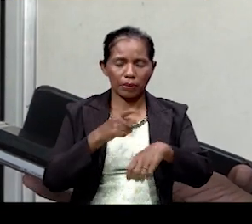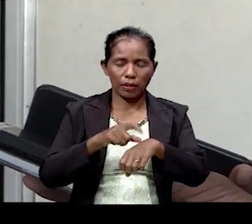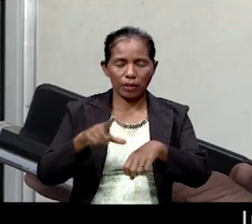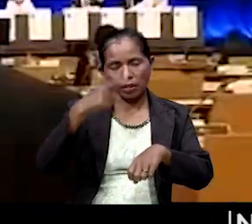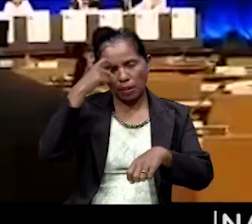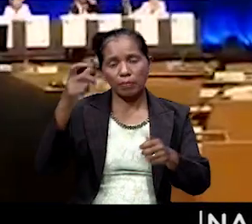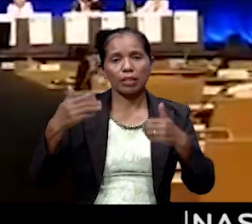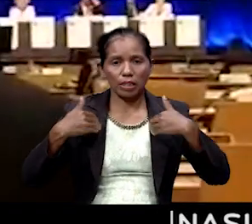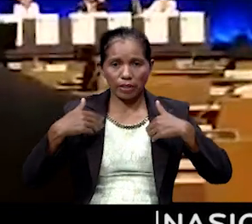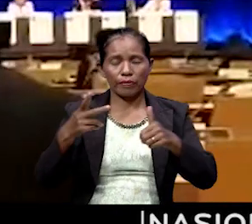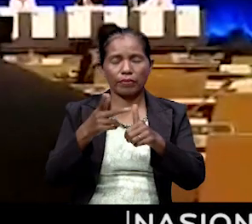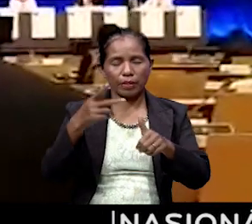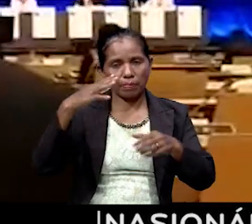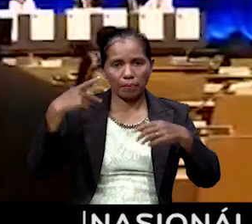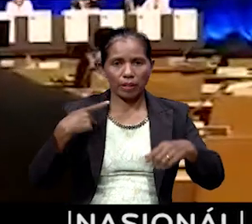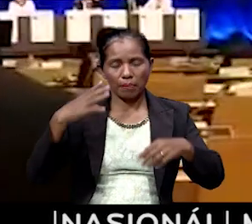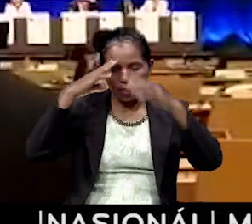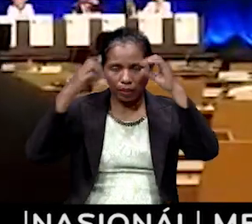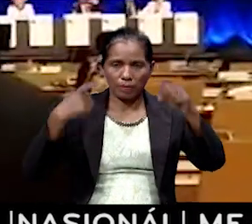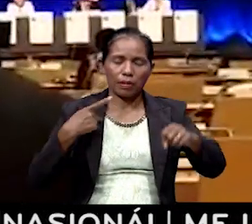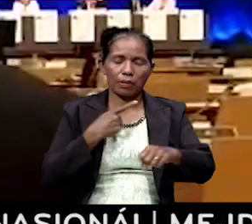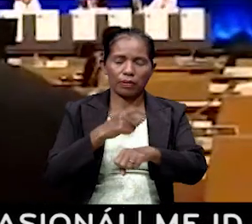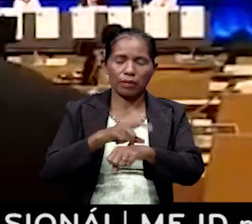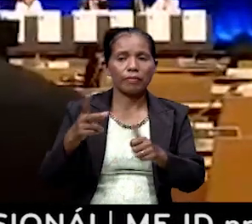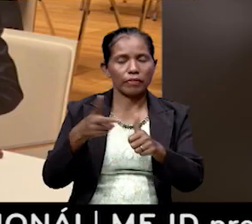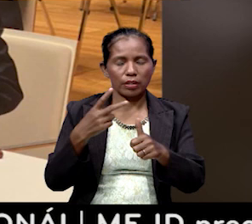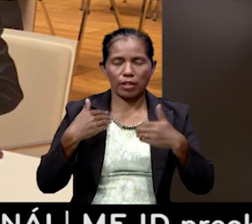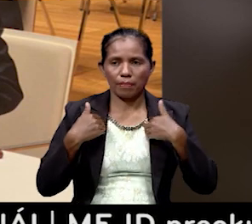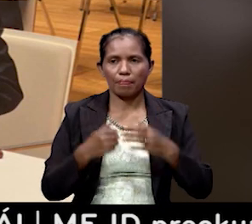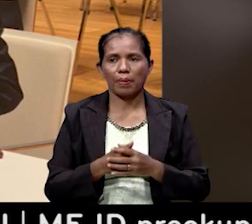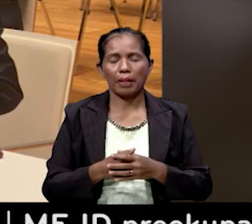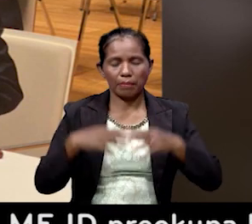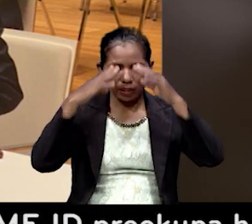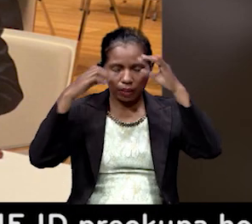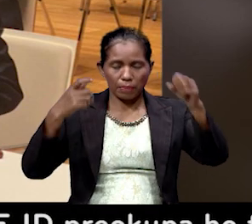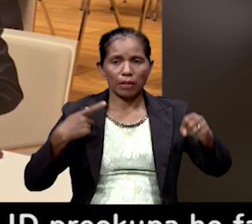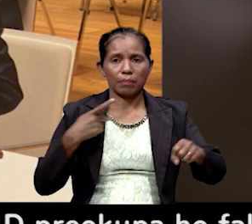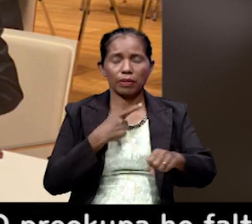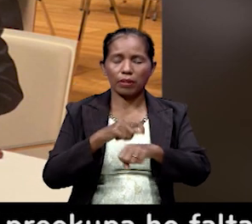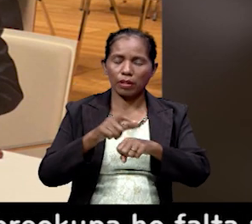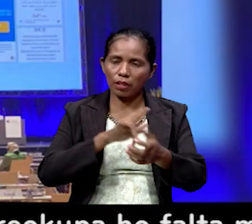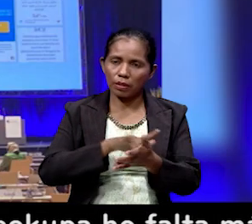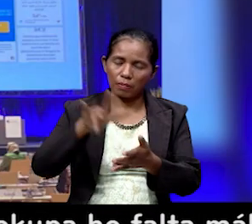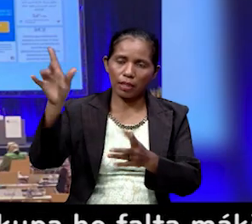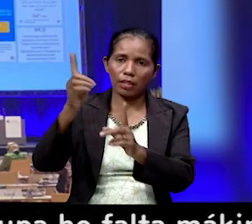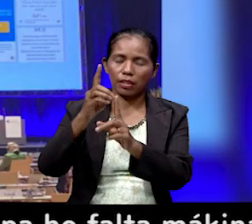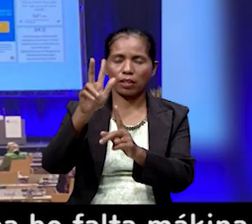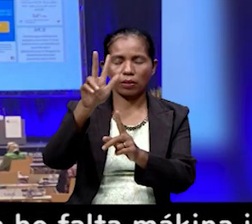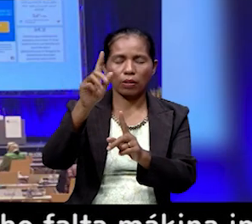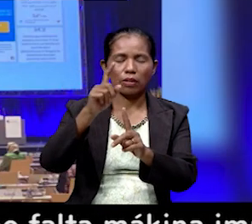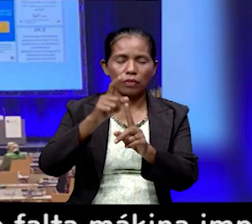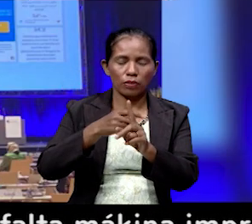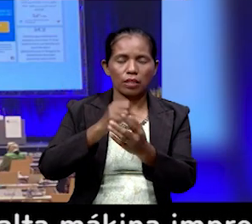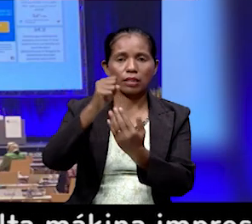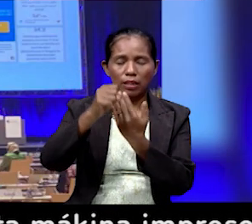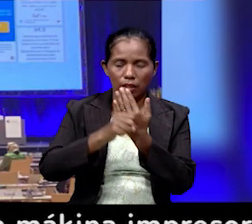né? Presidente do Parlamento Nacional, onde a delegação desloca para a Áustria e a Loron Tolo Fulan Setembro, né? No seu filho, mais